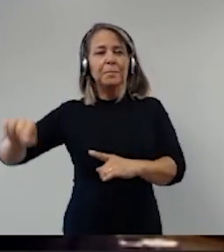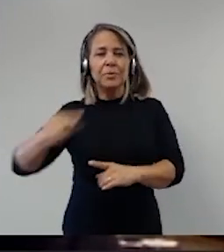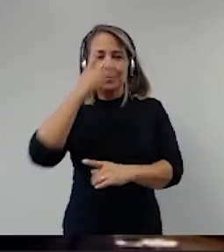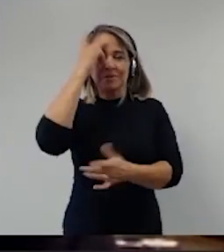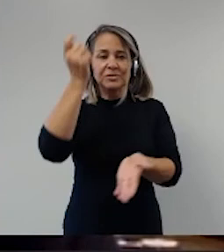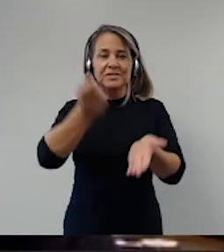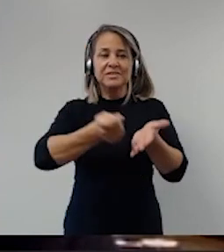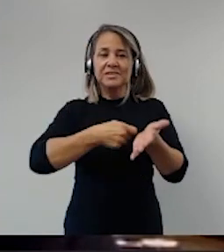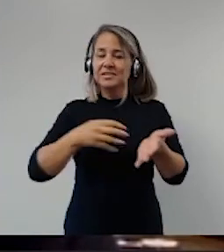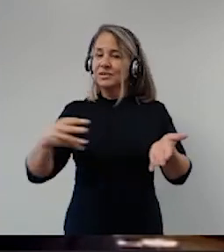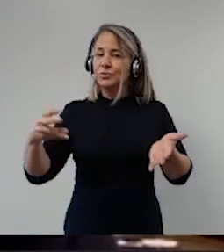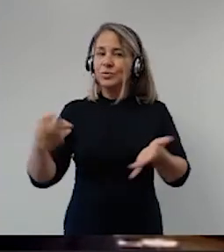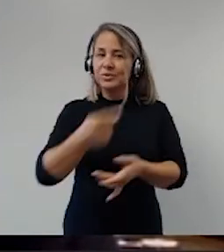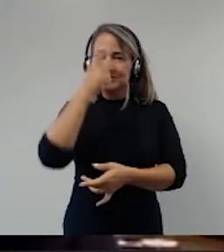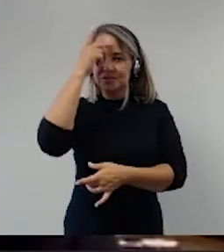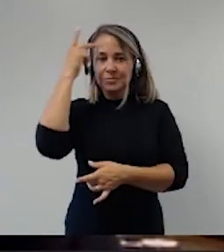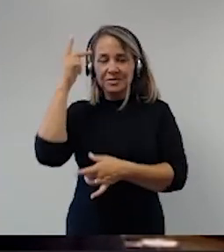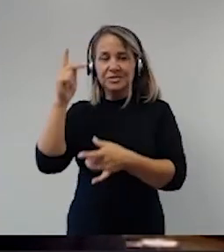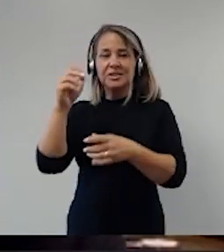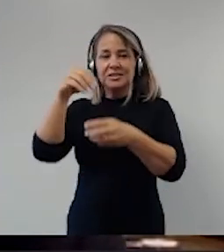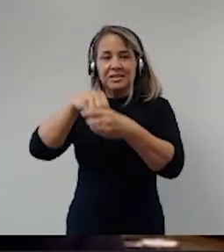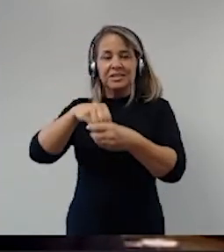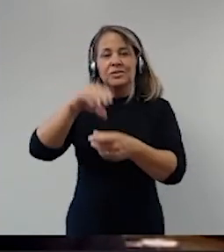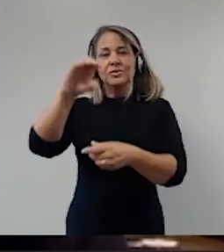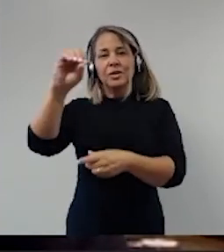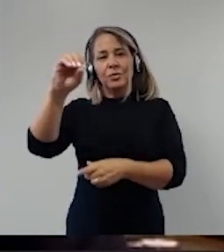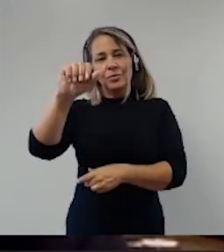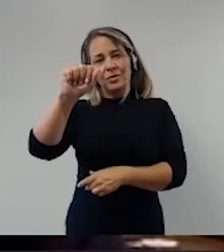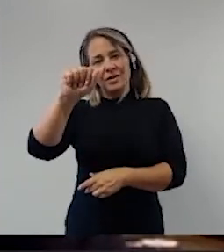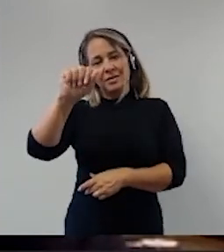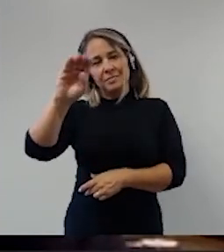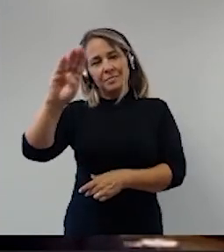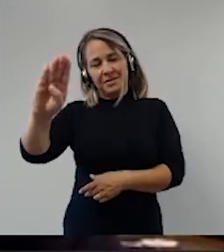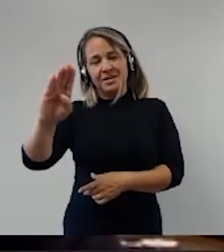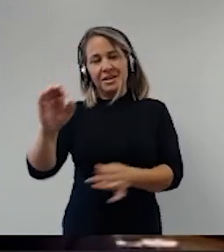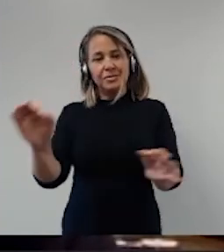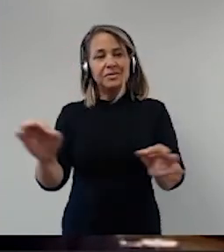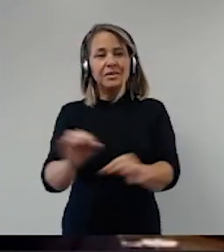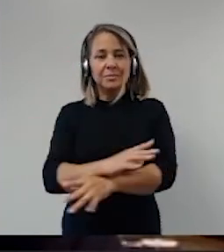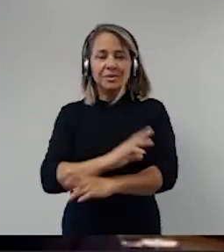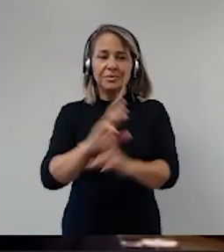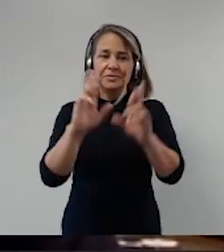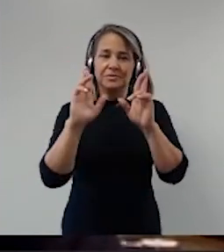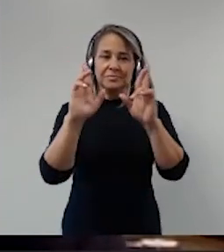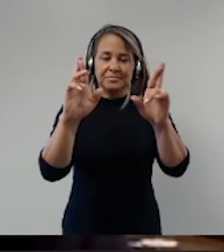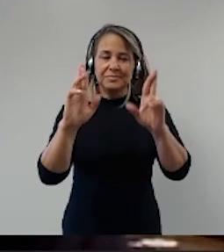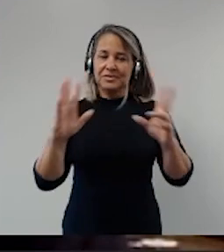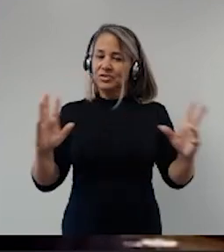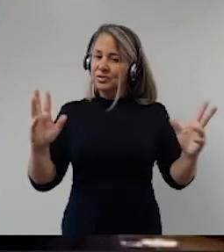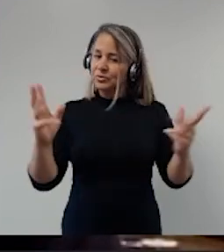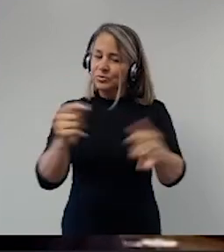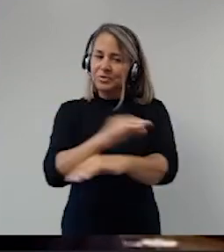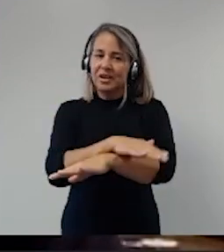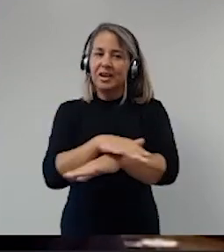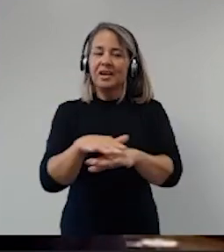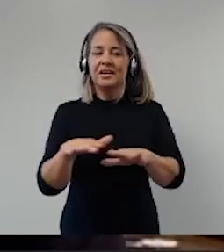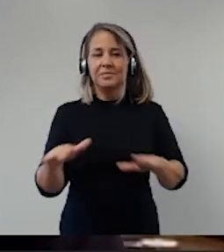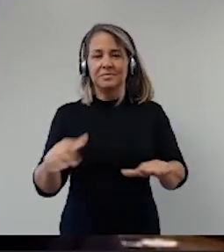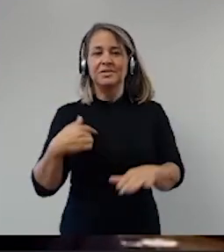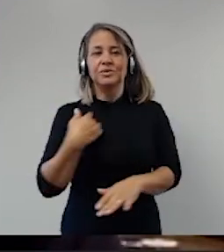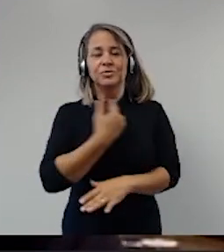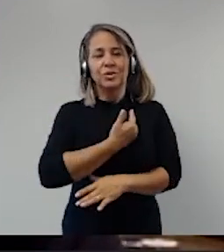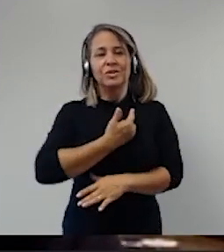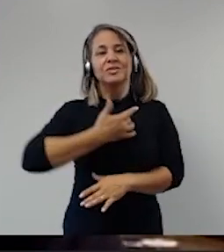e de todos aqueles integrantes do Sistema OAB. E eu encerro com a esperança de que tudo isso passe e que o